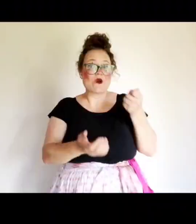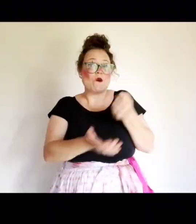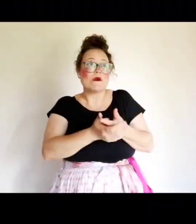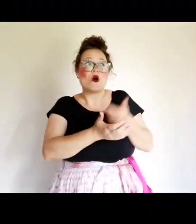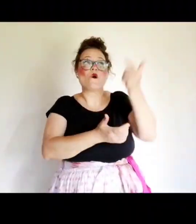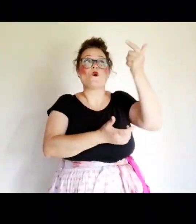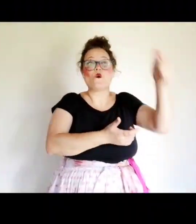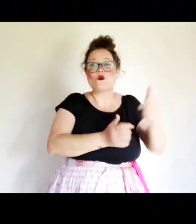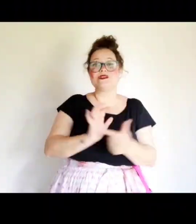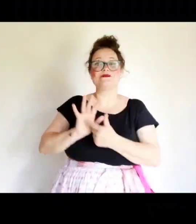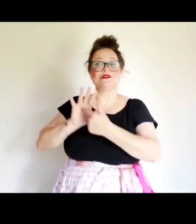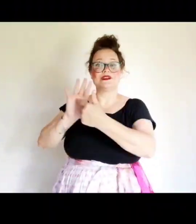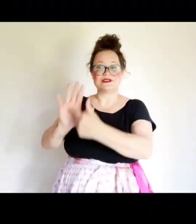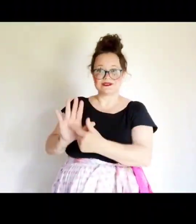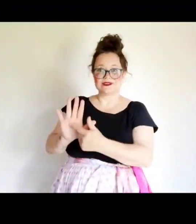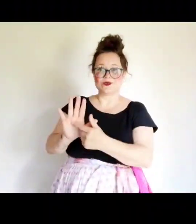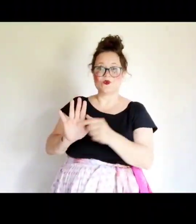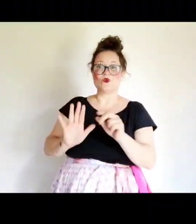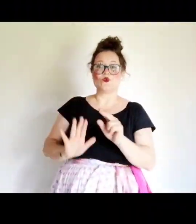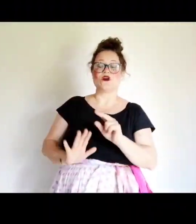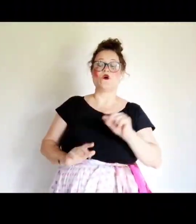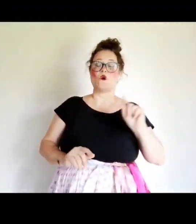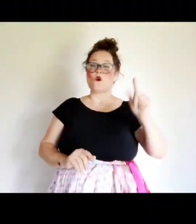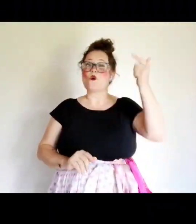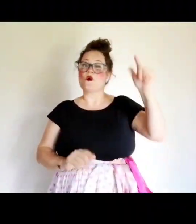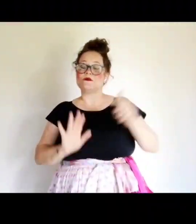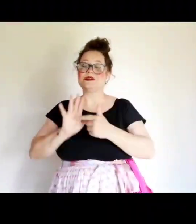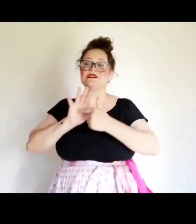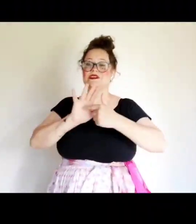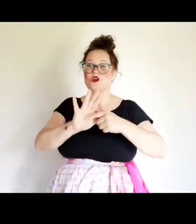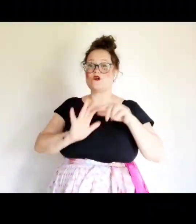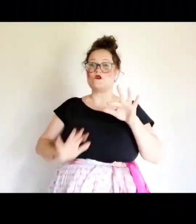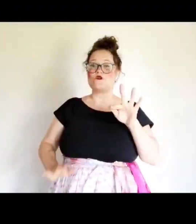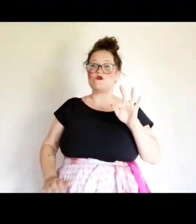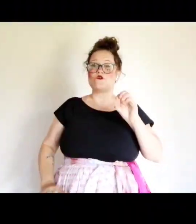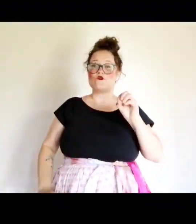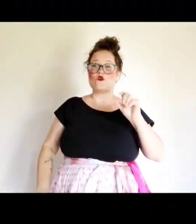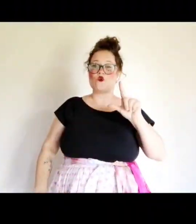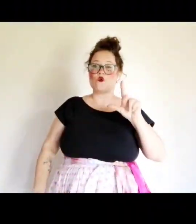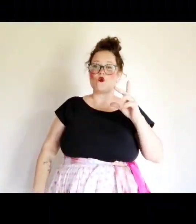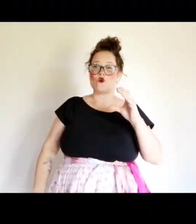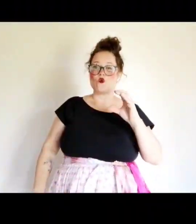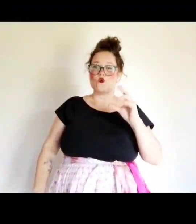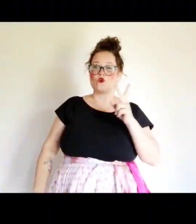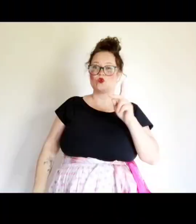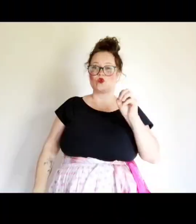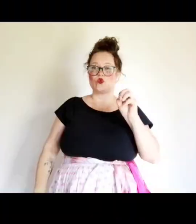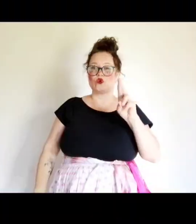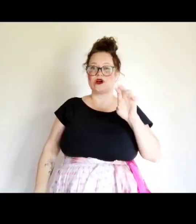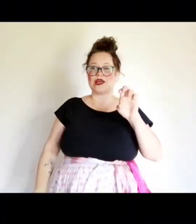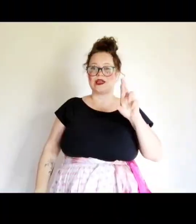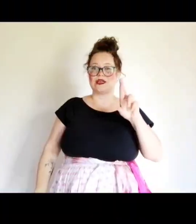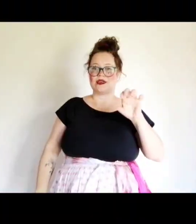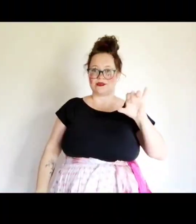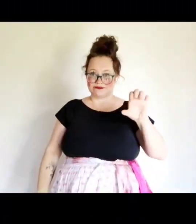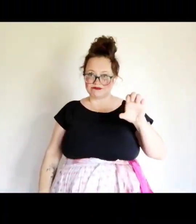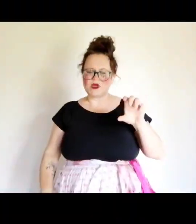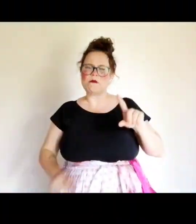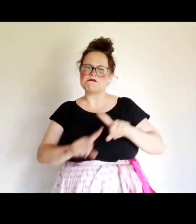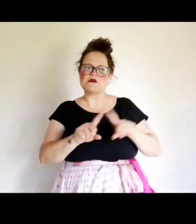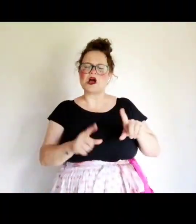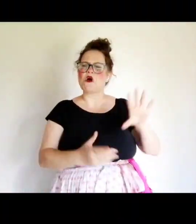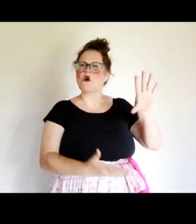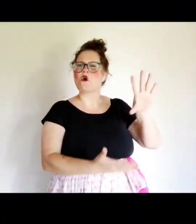outra apresentação que o Alex faz, que é o folclorerê. E o vestido ficou lá, a gente usou só a cauda para fazer a